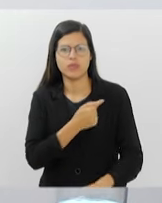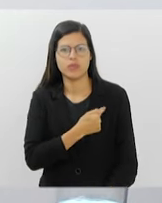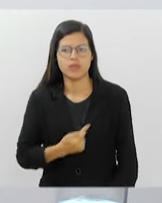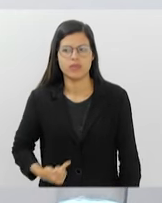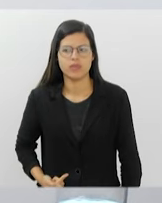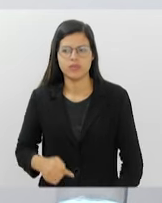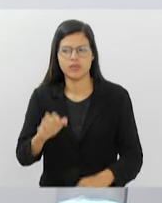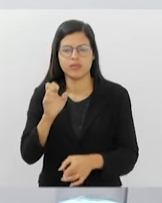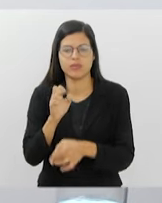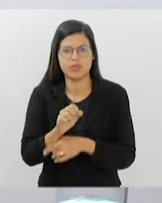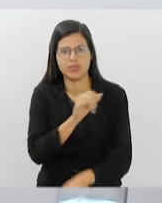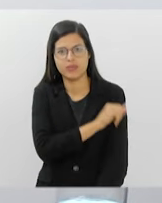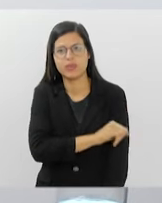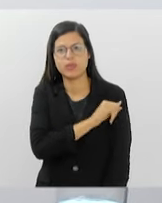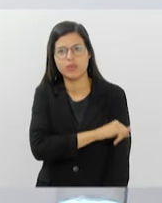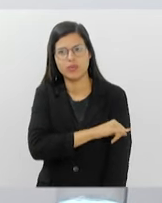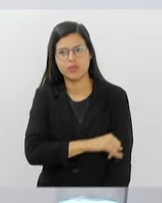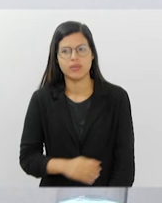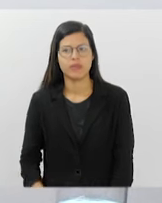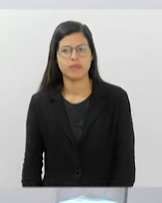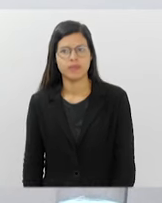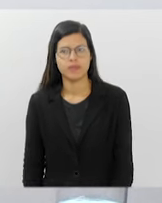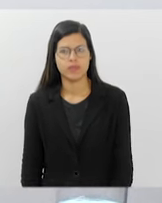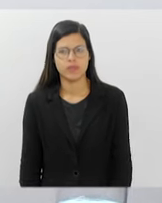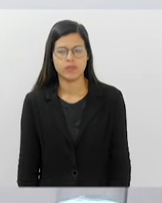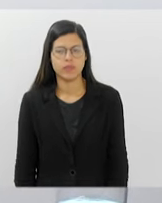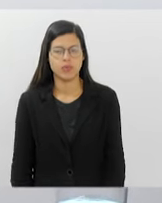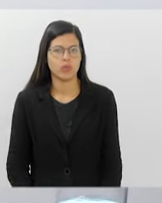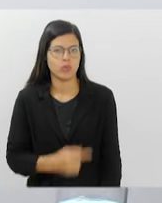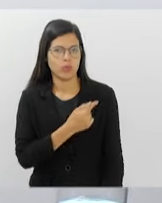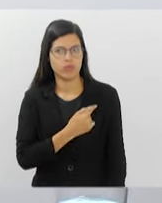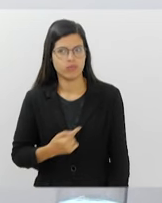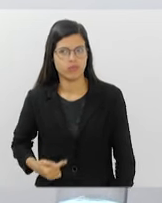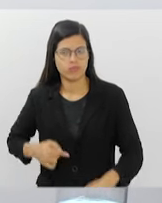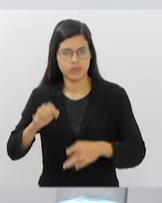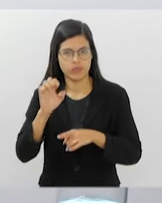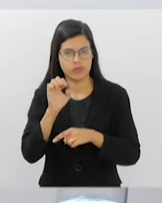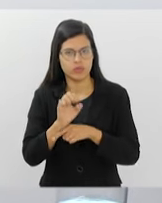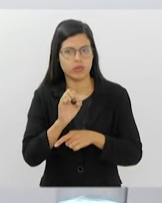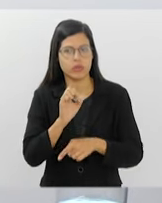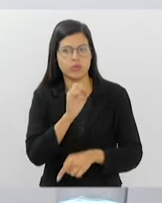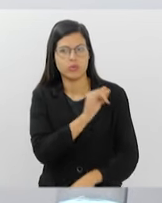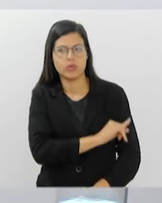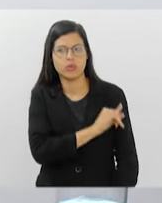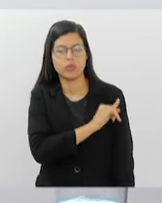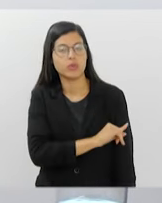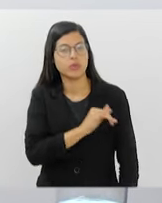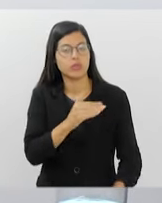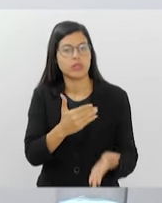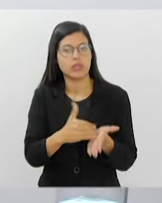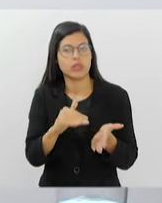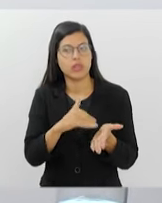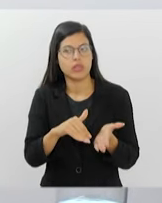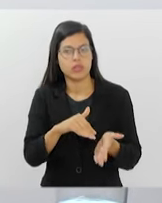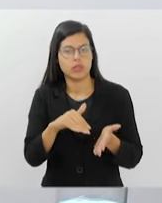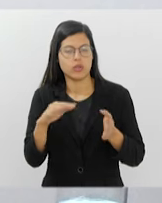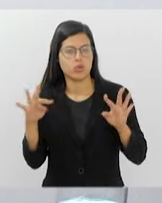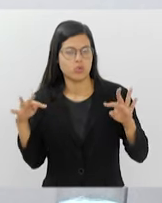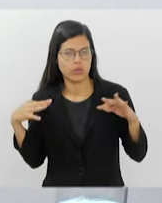do Estado do Rio de Janeiro Governo do Estado do Rio de Janeiro Secretaria de